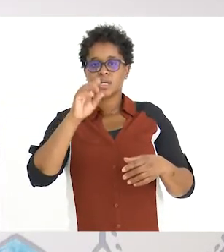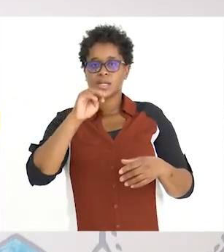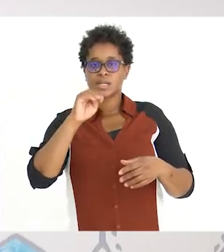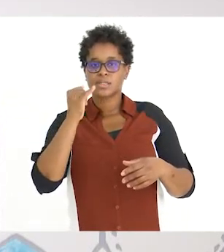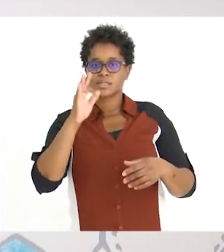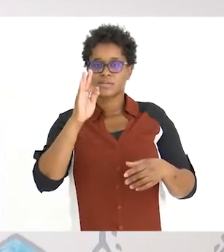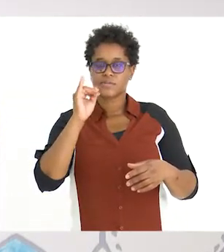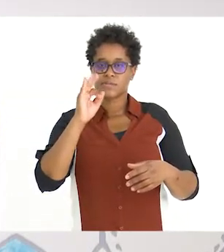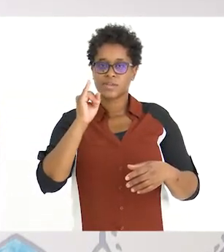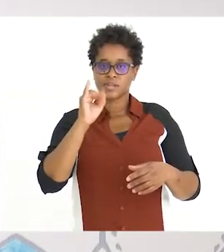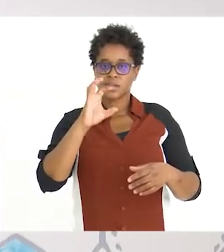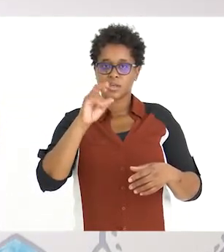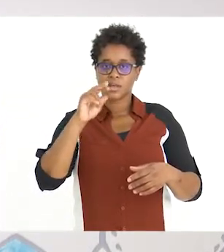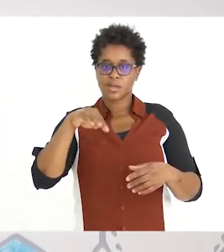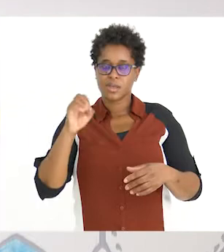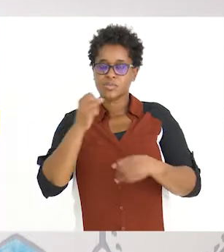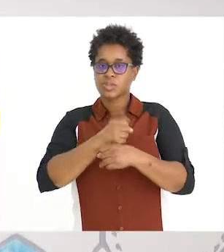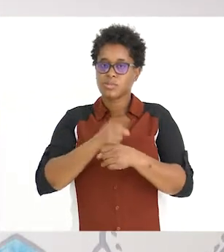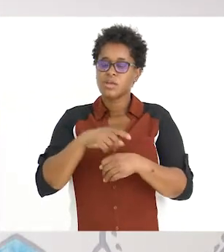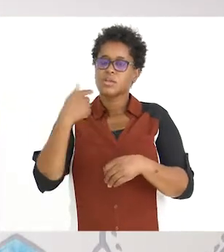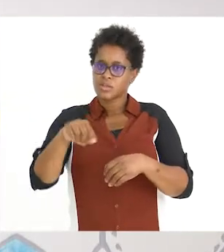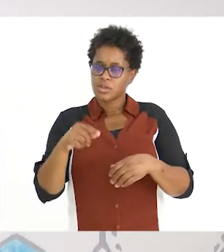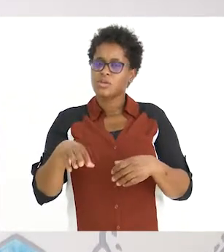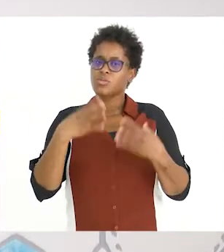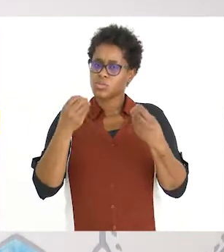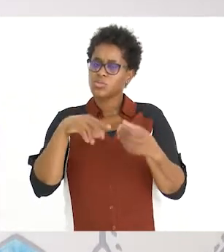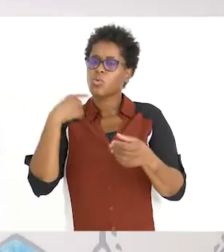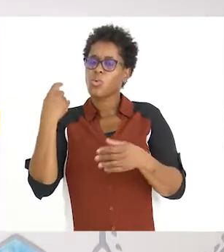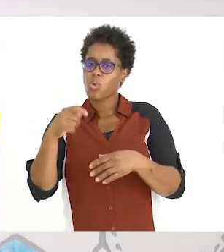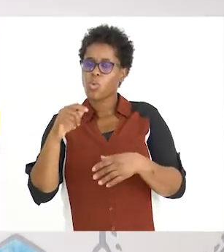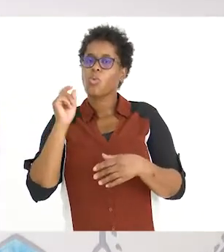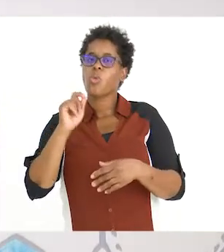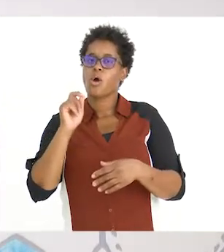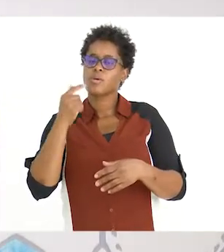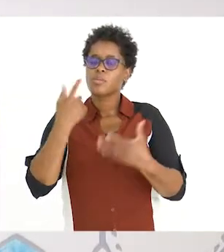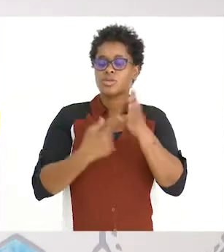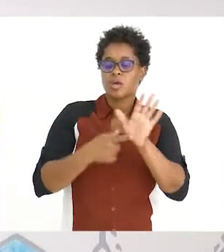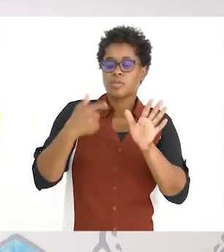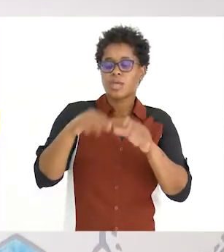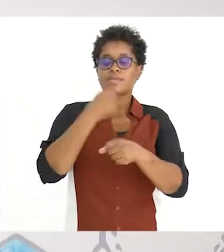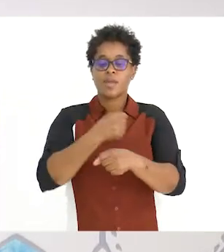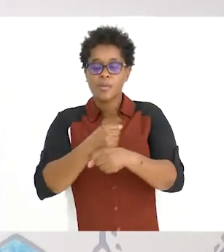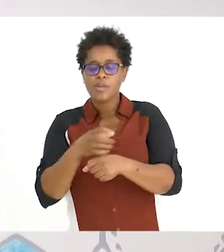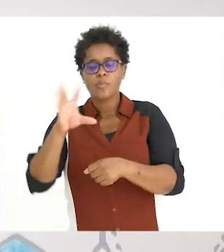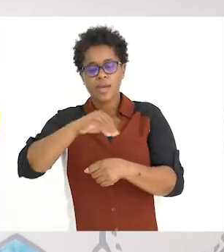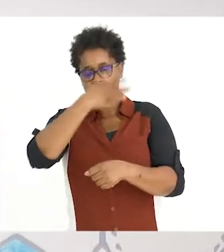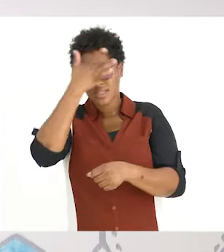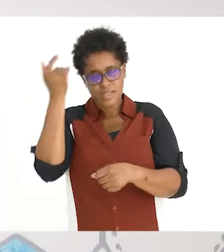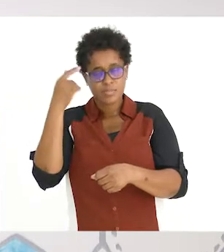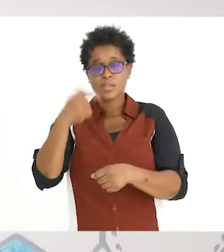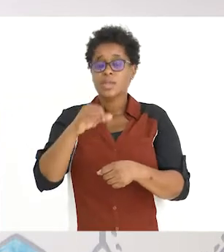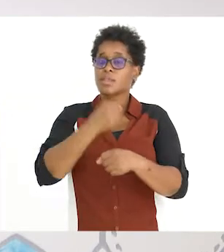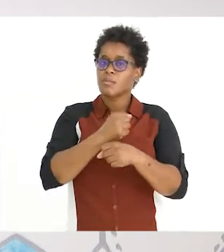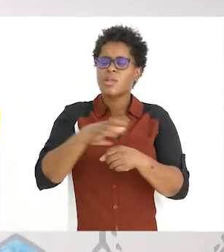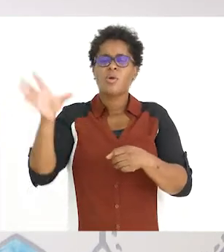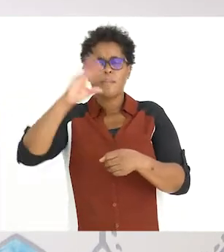determinado nome. Por exemplo, existem trabalhos mais simples, existem trabalhos mais complexos. Existem trabalhos que exigem